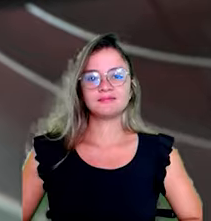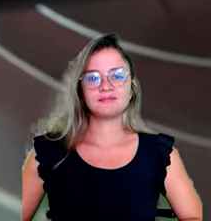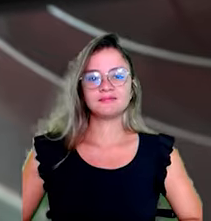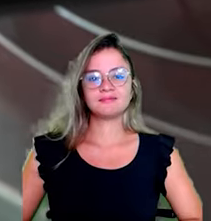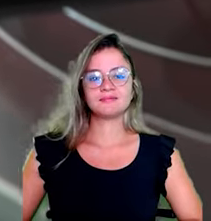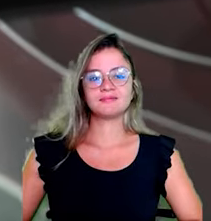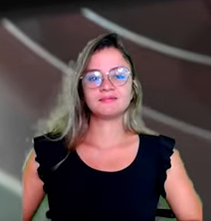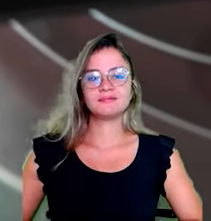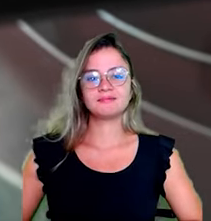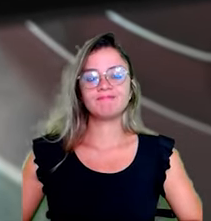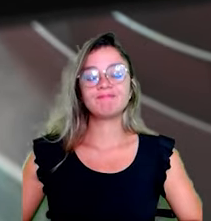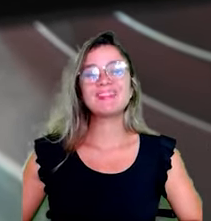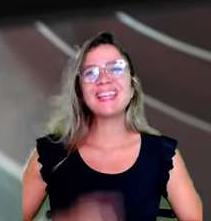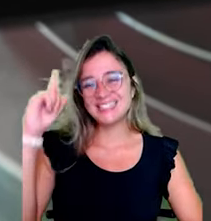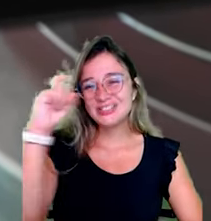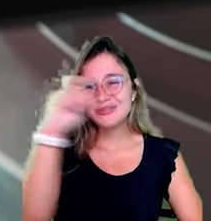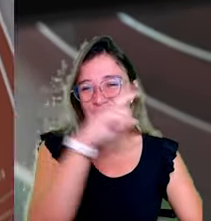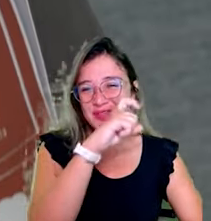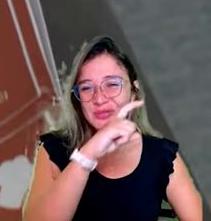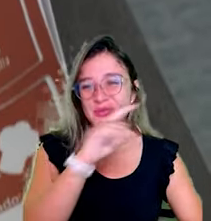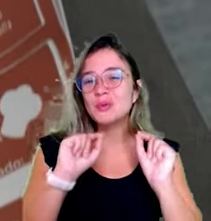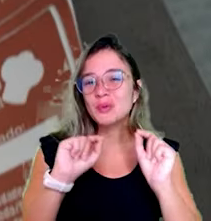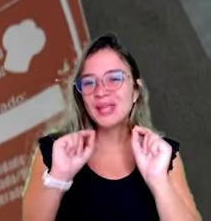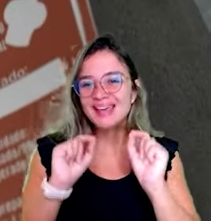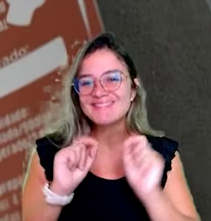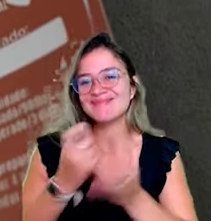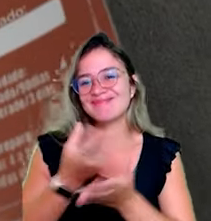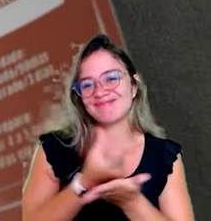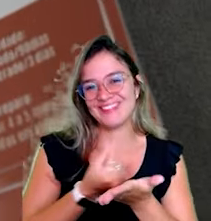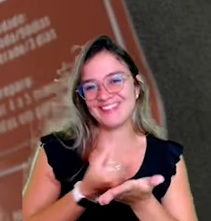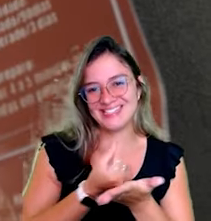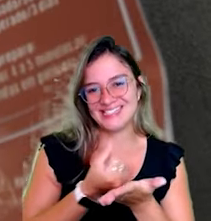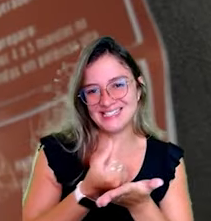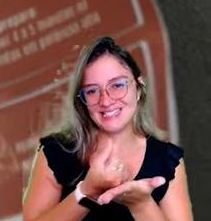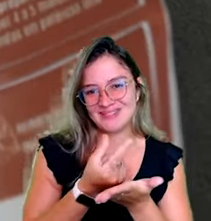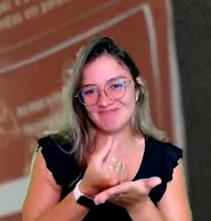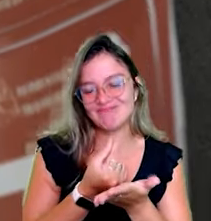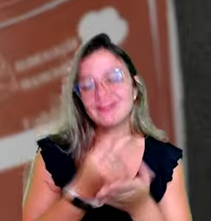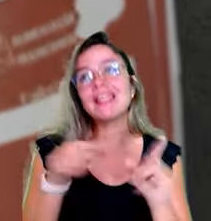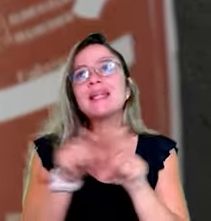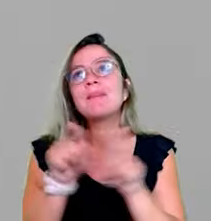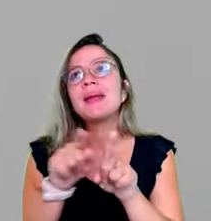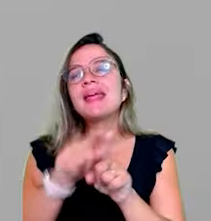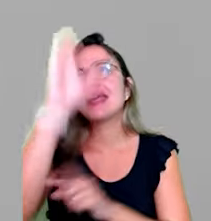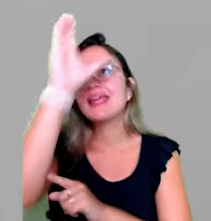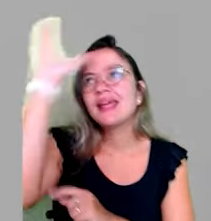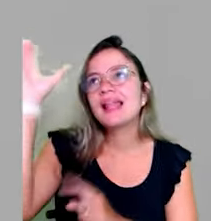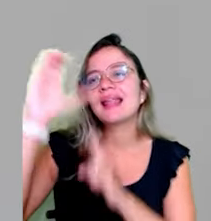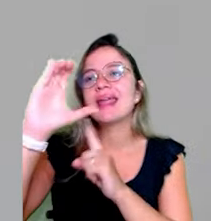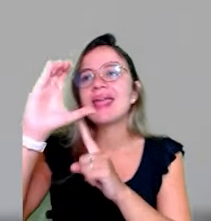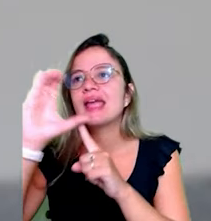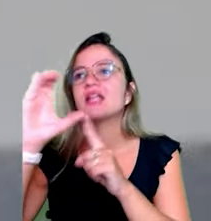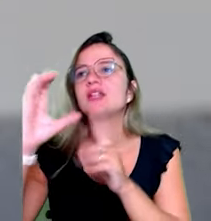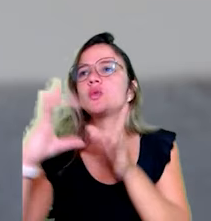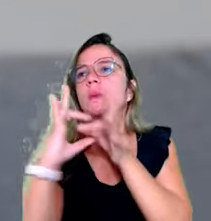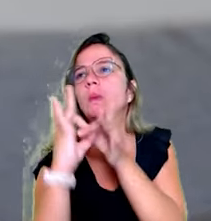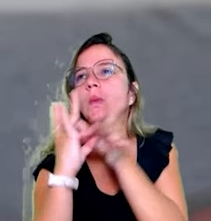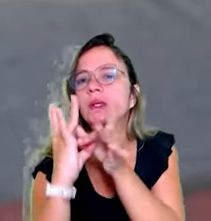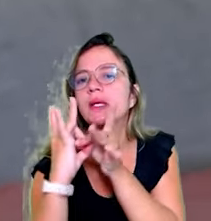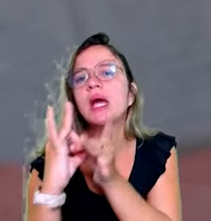Primeiro, sempre o desafio é o financeiro, né? Depois é você conseguir os clientes, na verdade, é fidelizar, na verdade, você